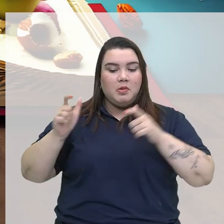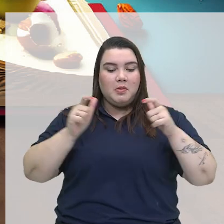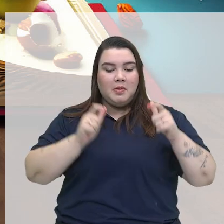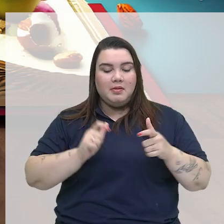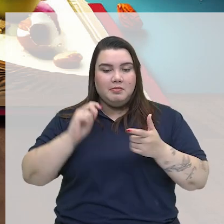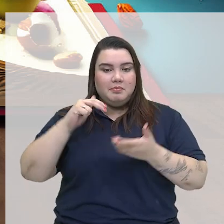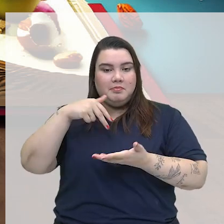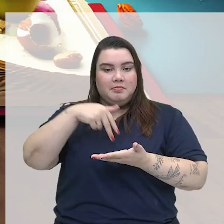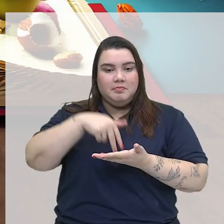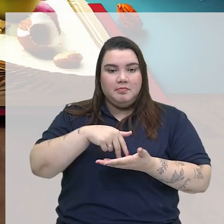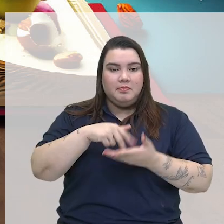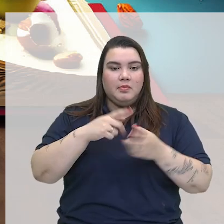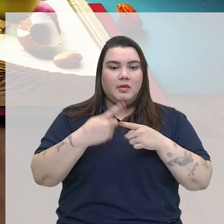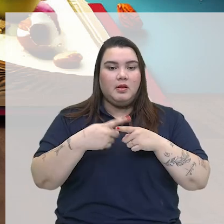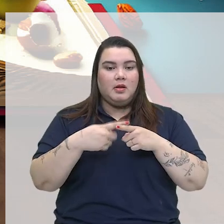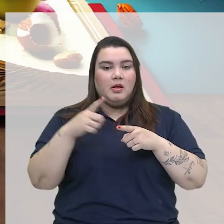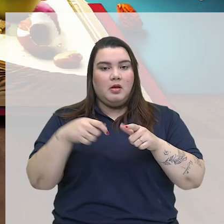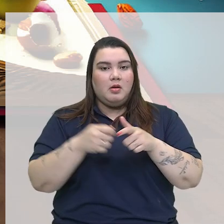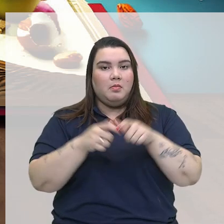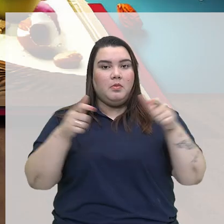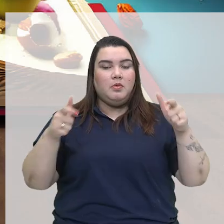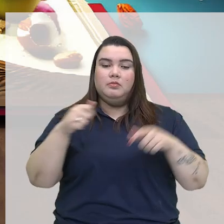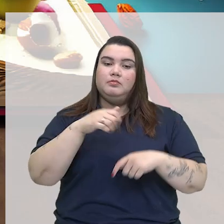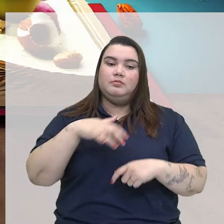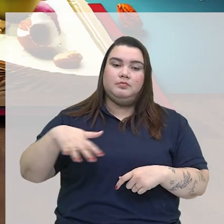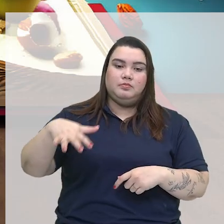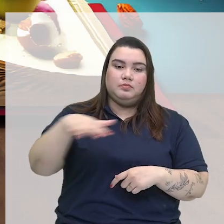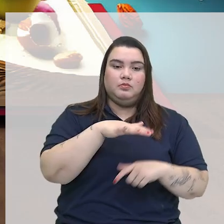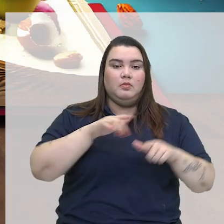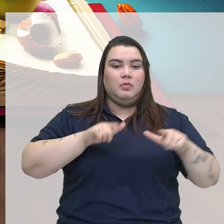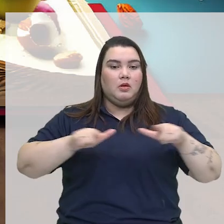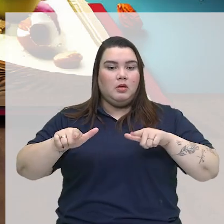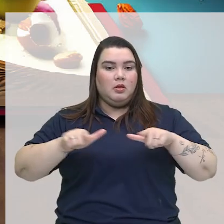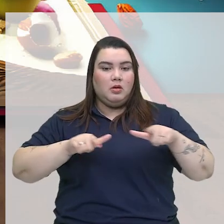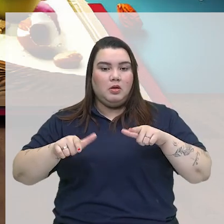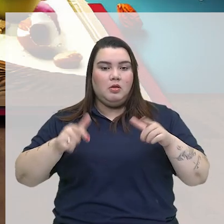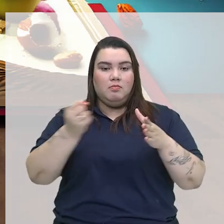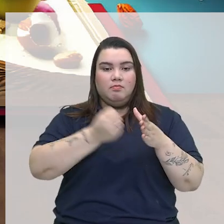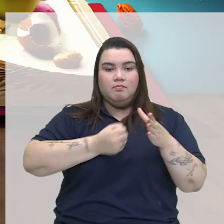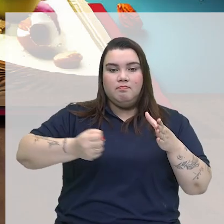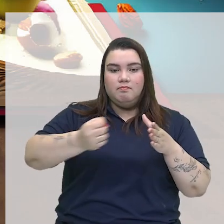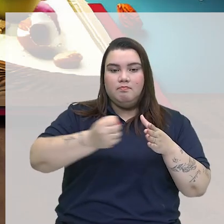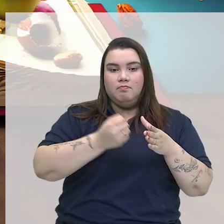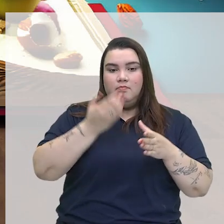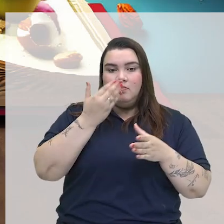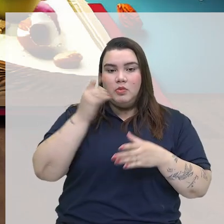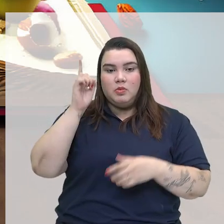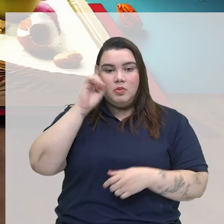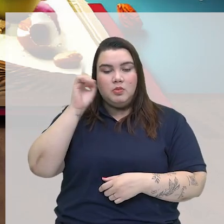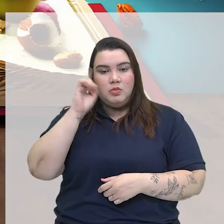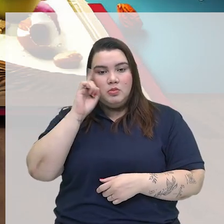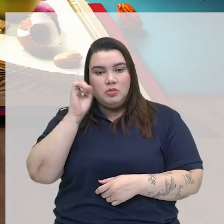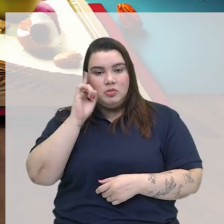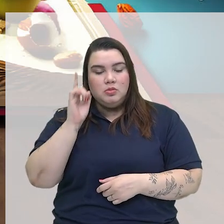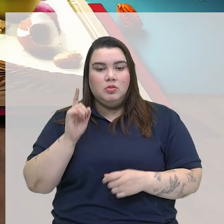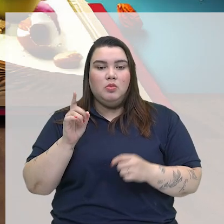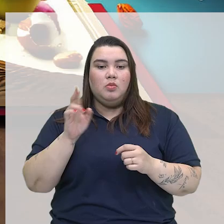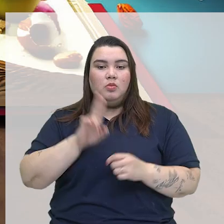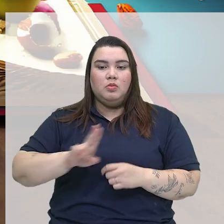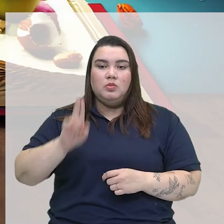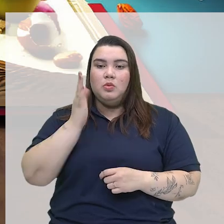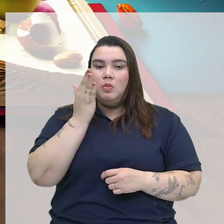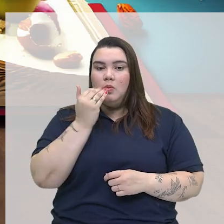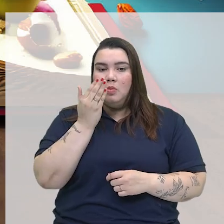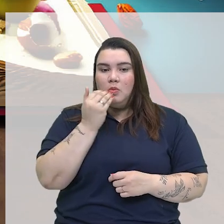industrial, porque é uma realidade de muitos de vocês, né? Trabalharem na cozinha no dia a dia, trabalharem com alimentos